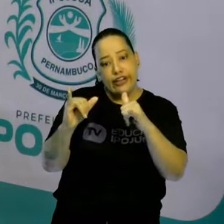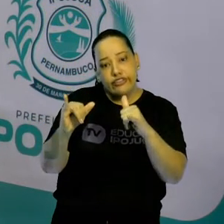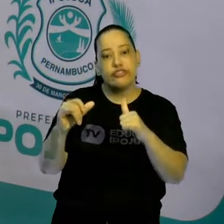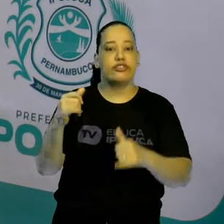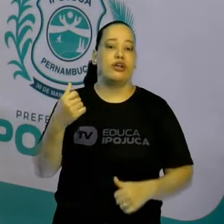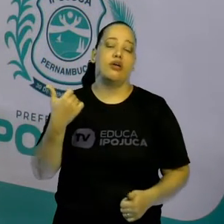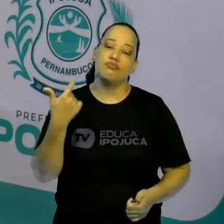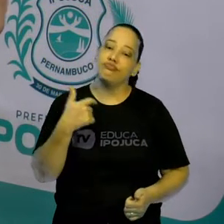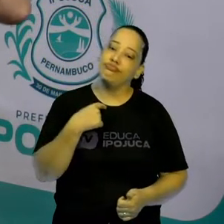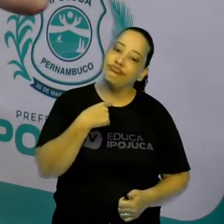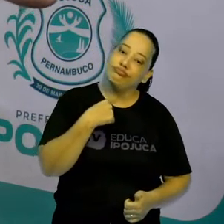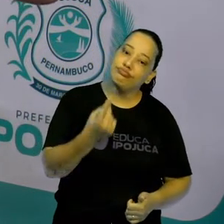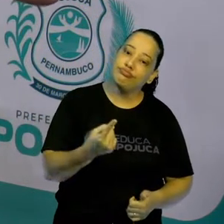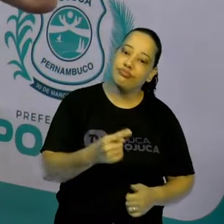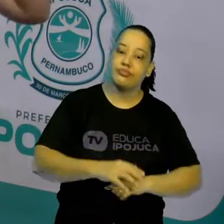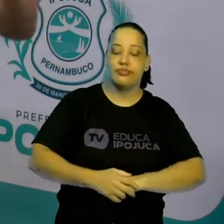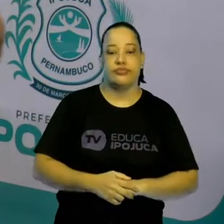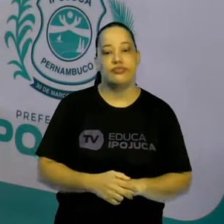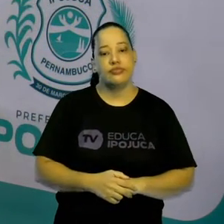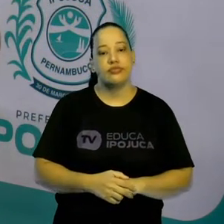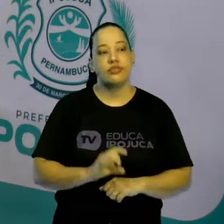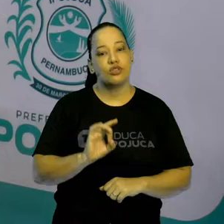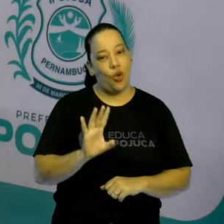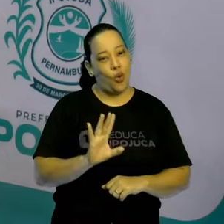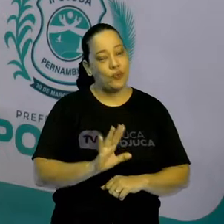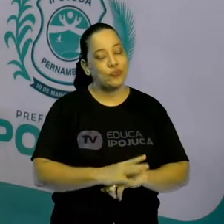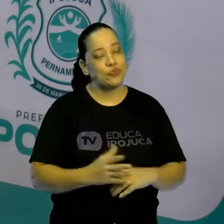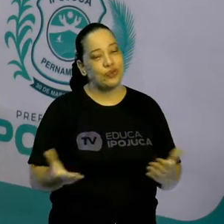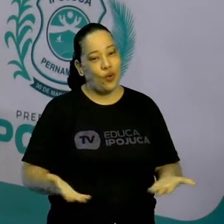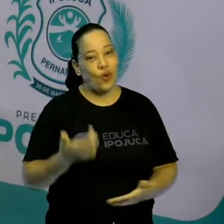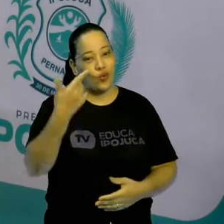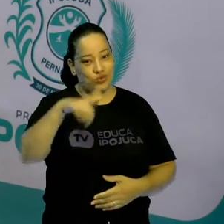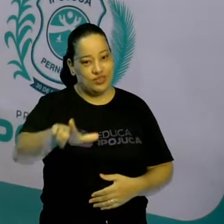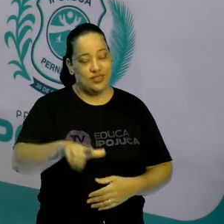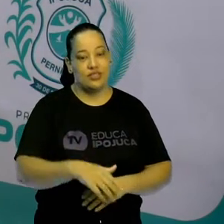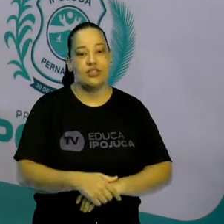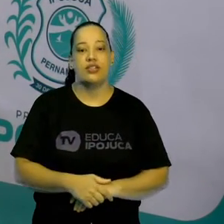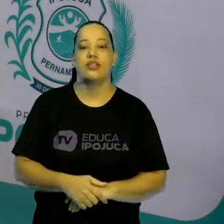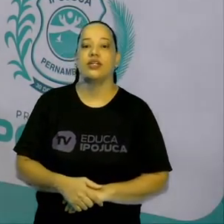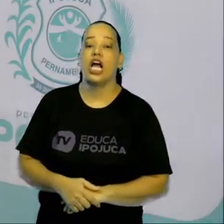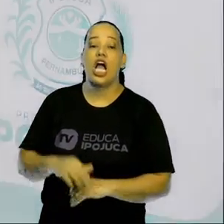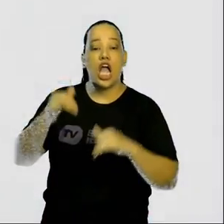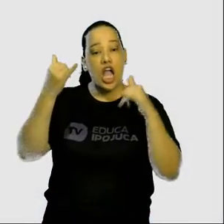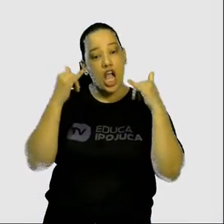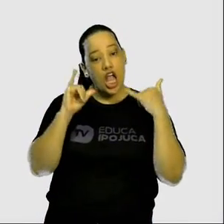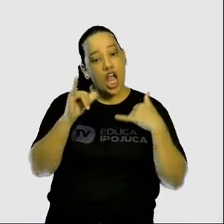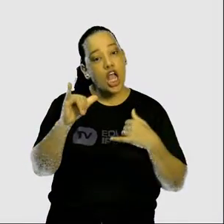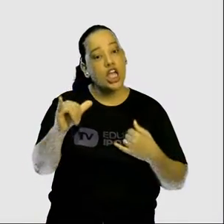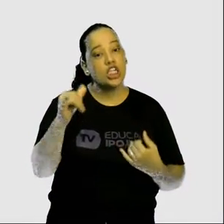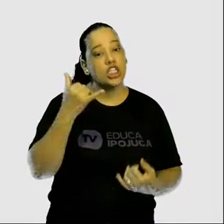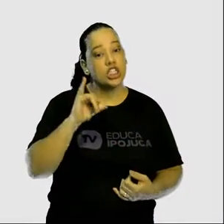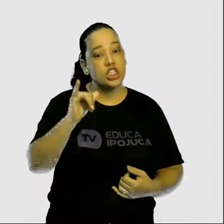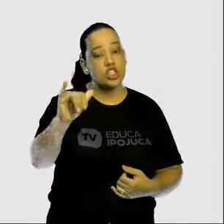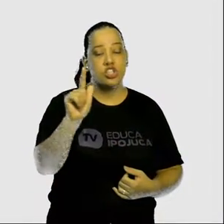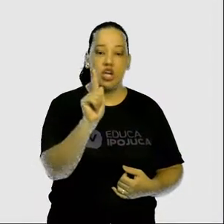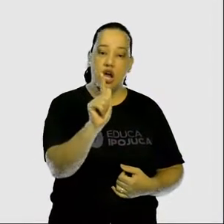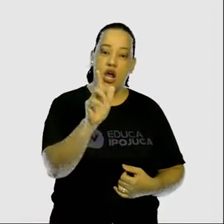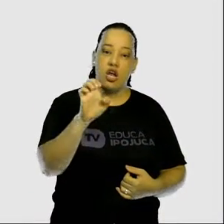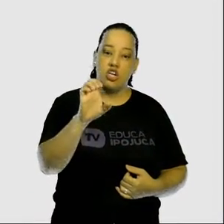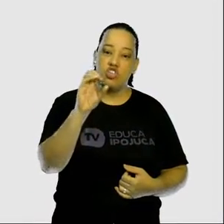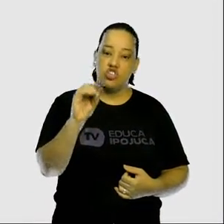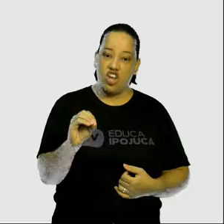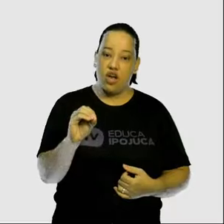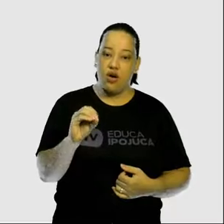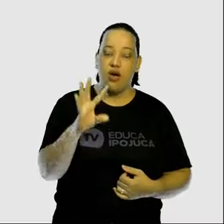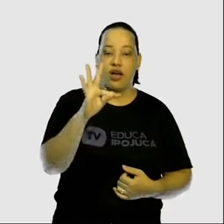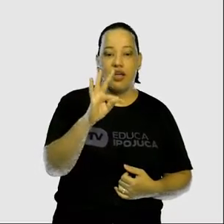E só. Vamos para a próxima. Energia geotérmica, que é aquela energia que